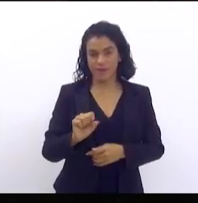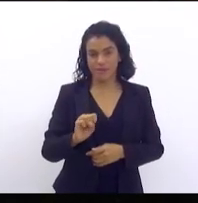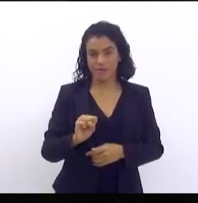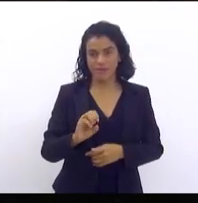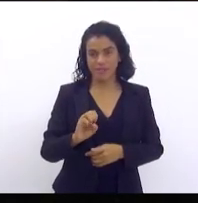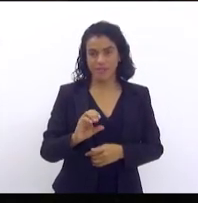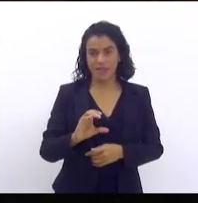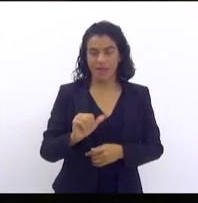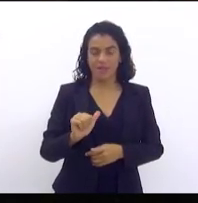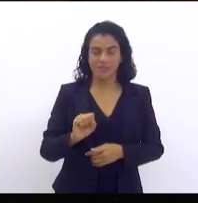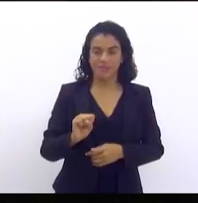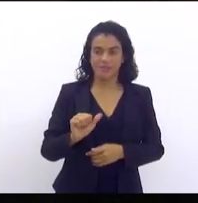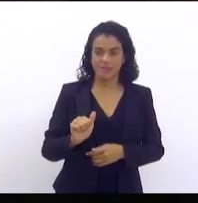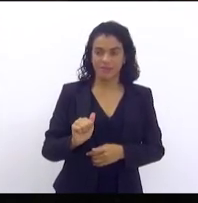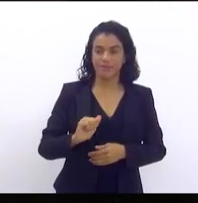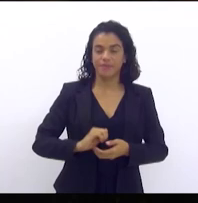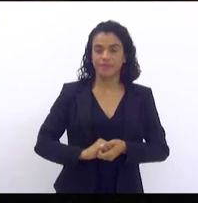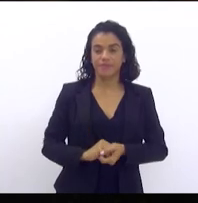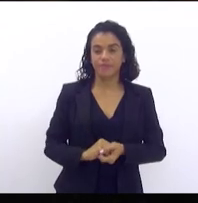que foi hoje,